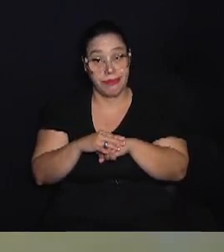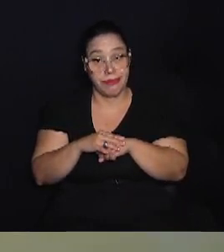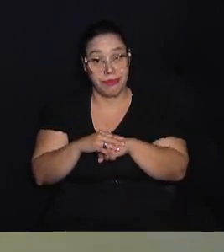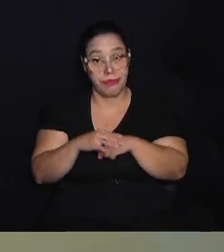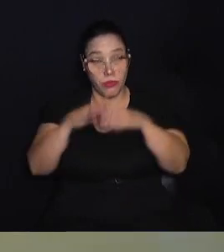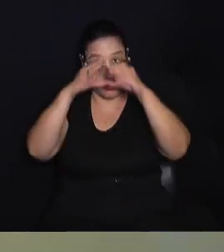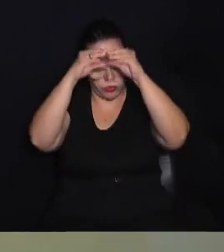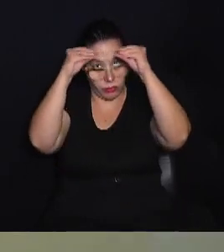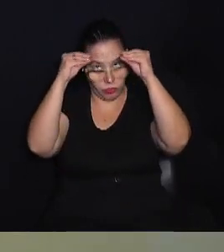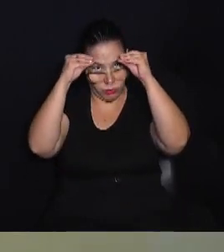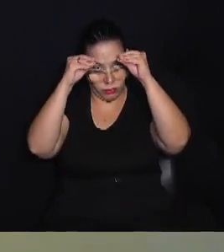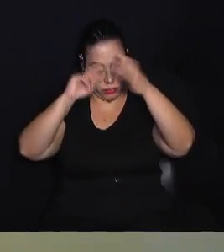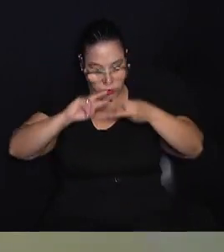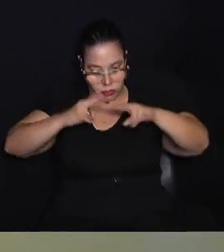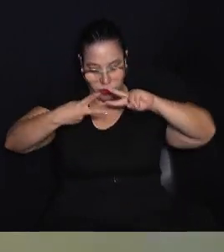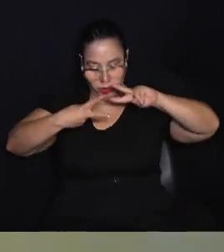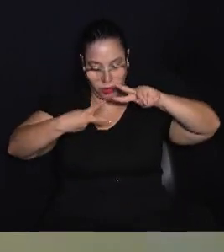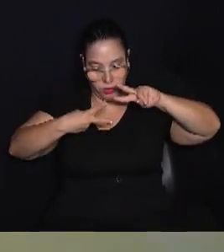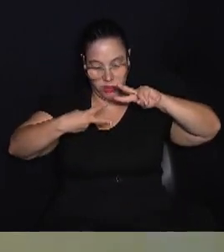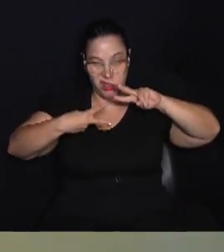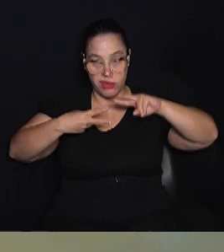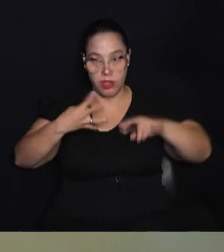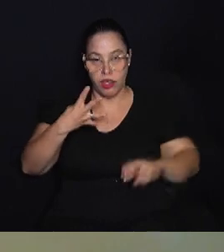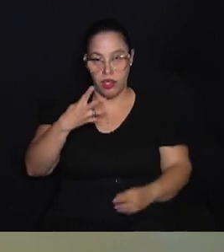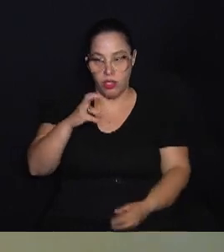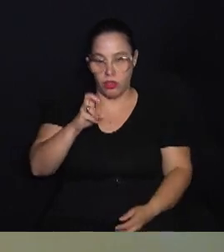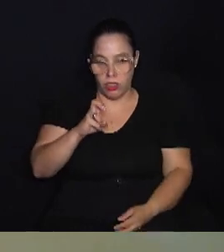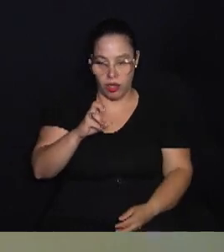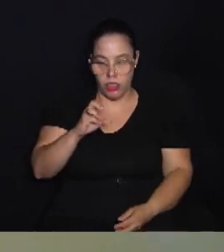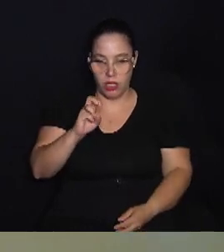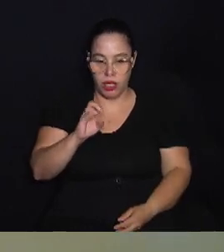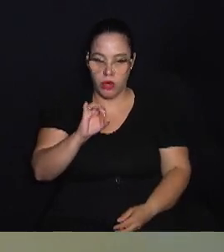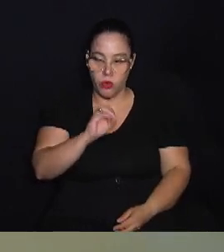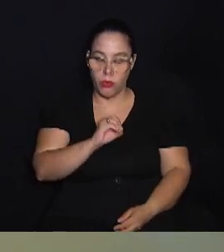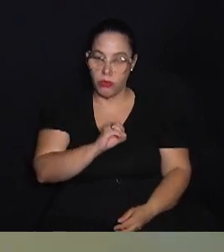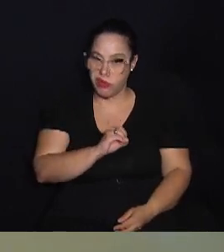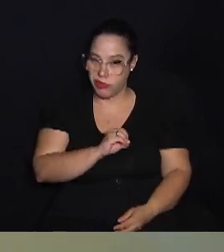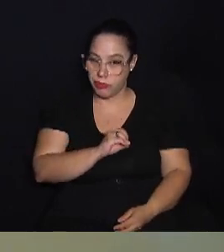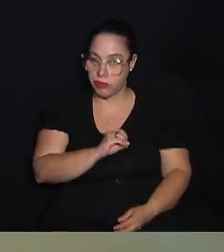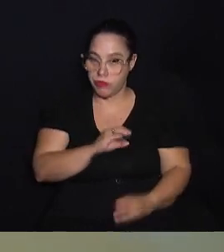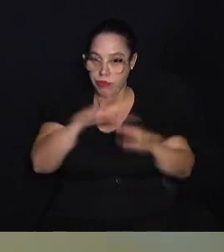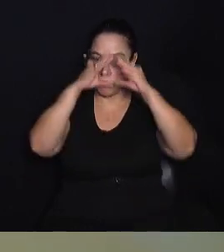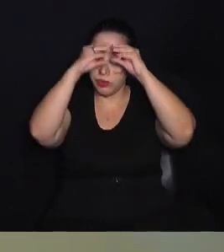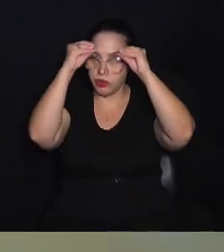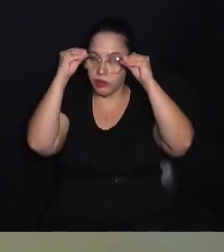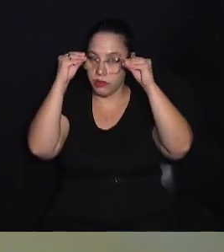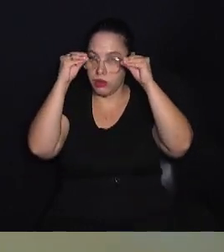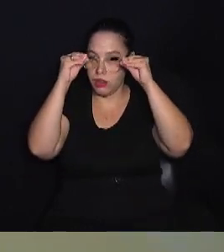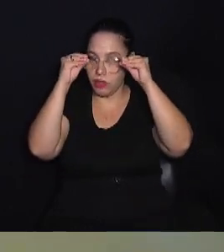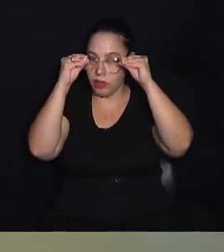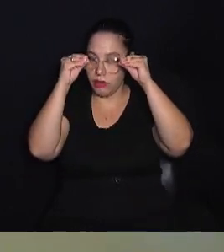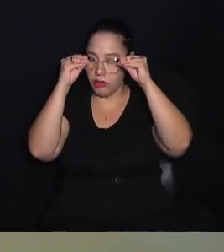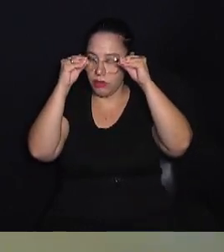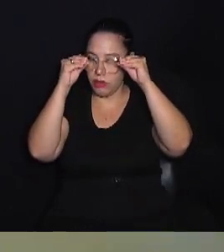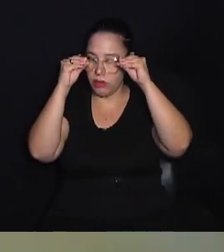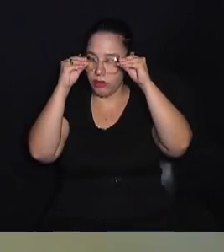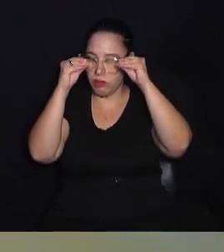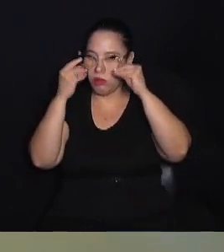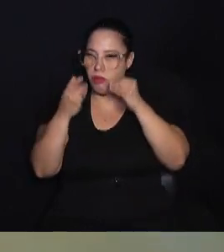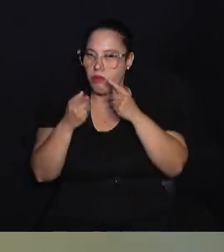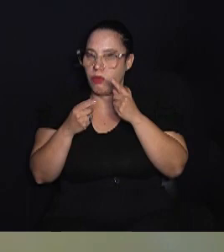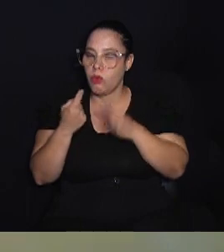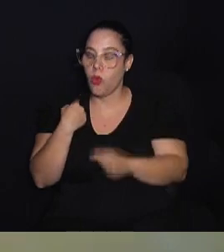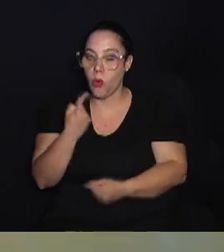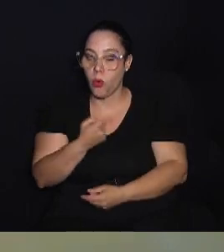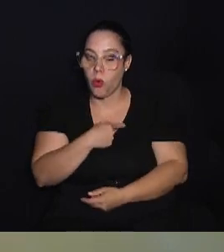Alzheimer genético, que é mais precoce, 45, 50 anos, é um Alzheimer de processos crônicos inflamatórios,